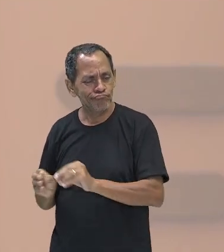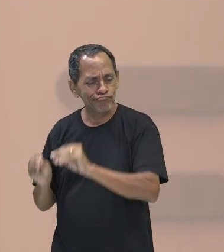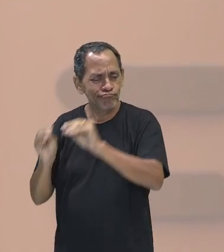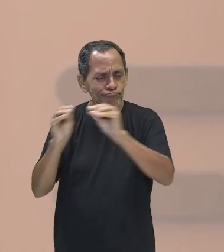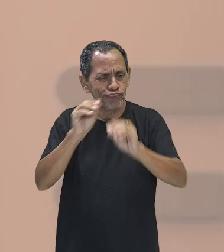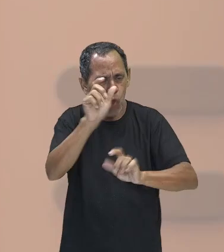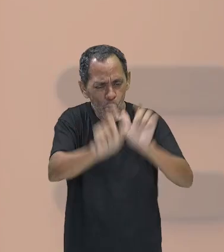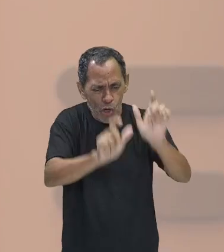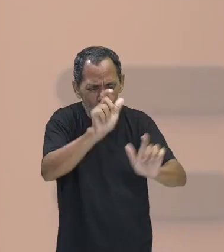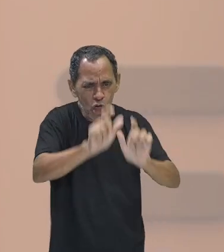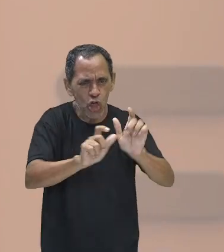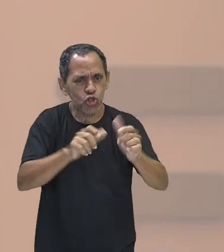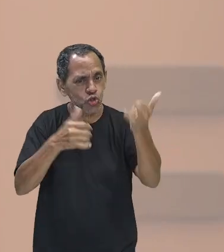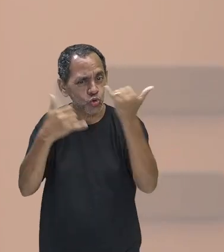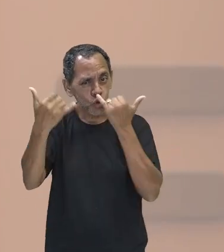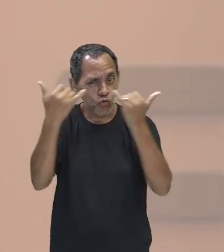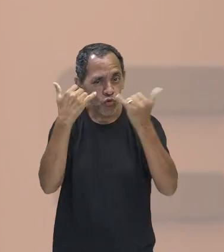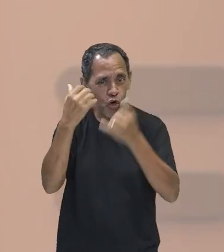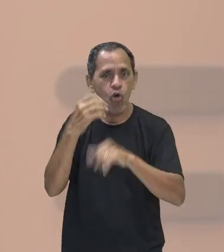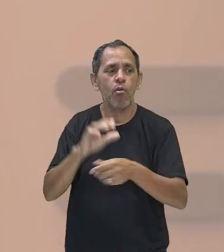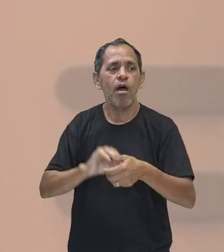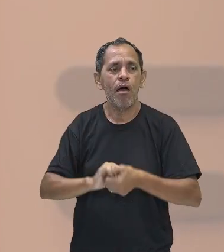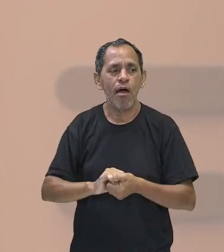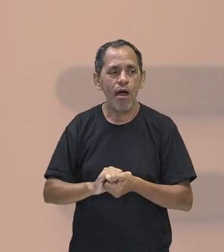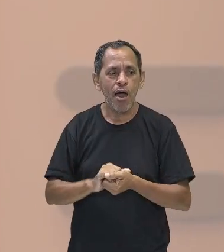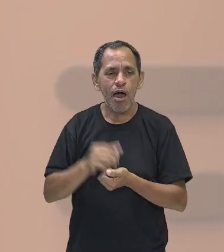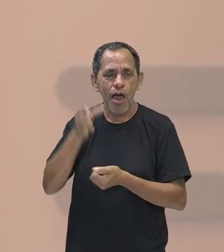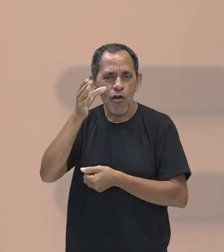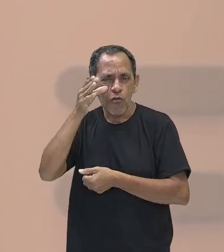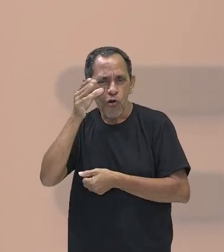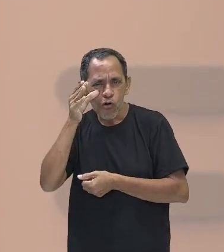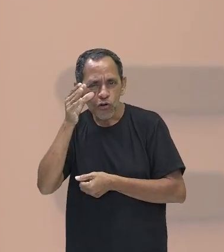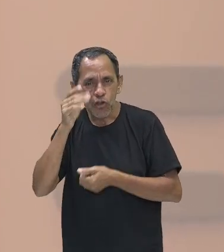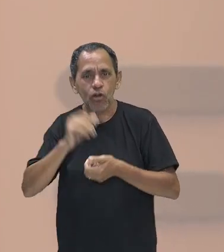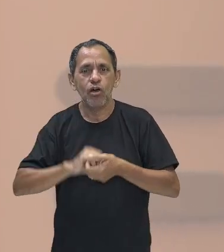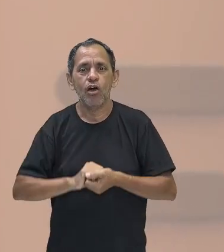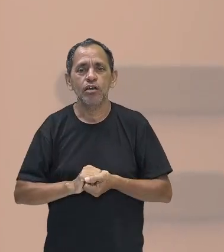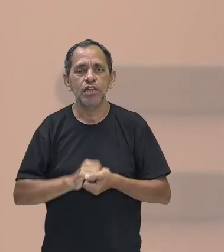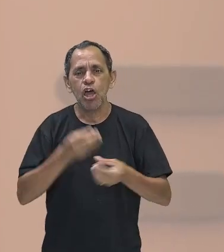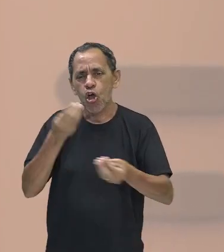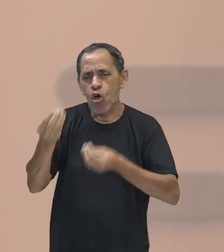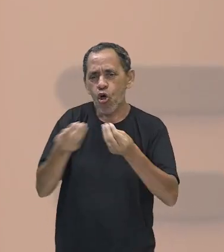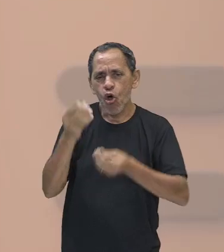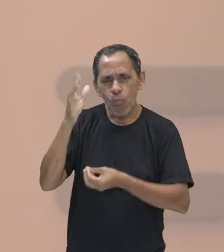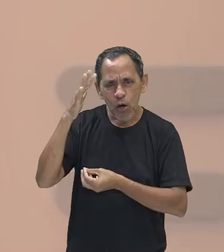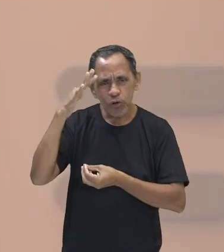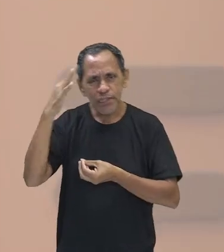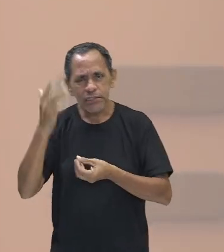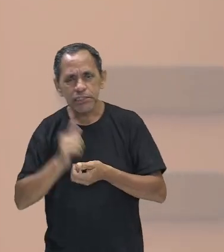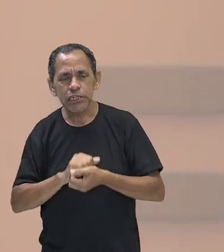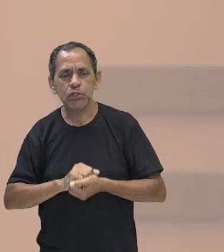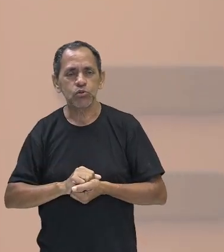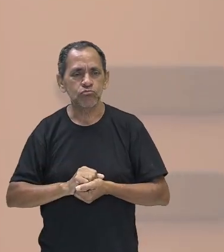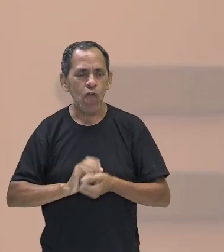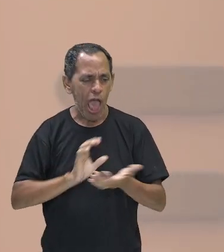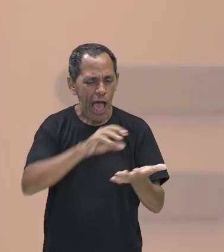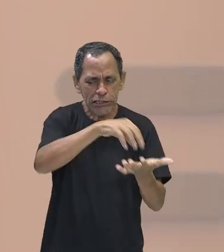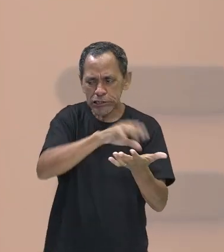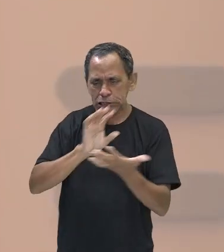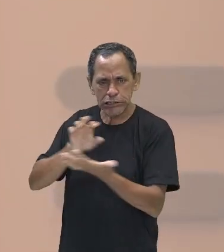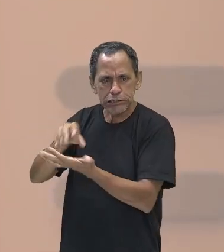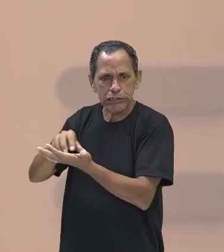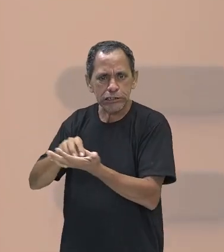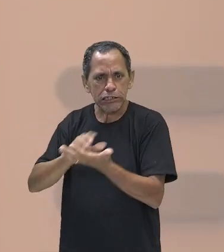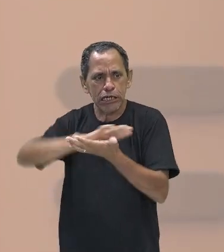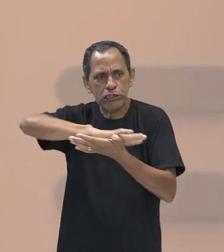dizendo tudo o que estava acontecendo, como que as cidades estavam reagindo, como que elas estavam devastadas então aí pela guerra,